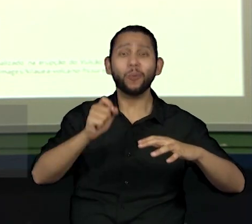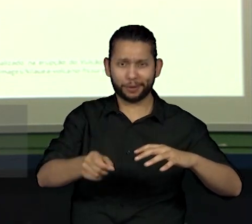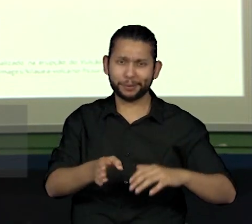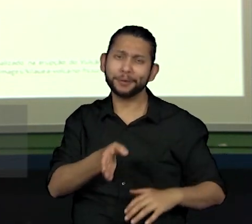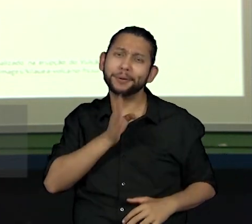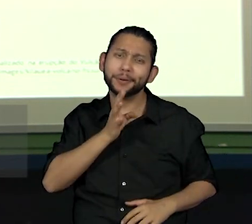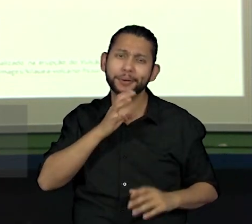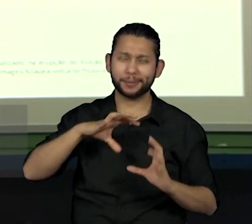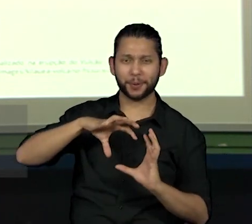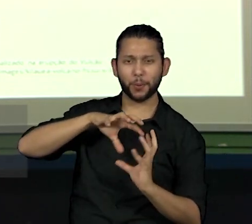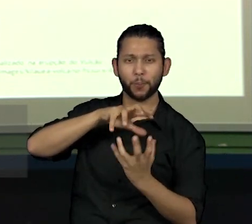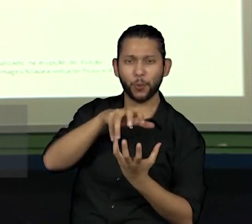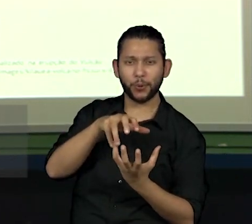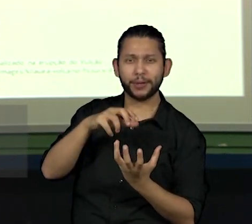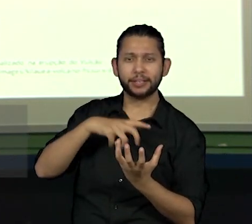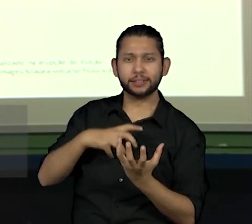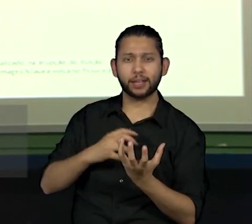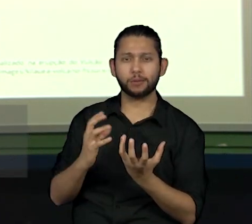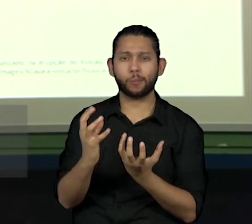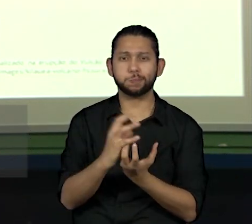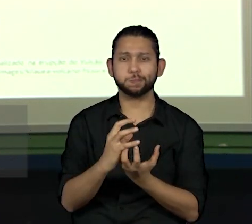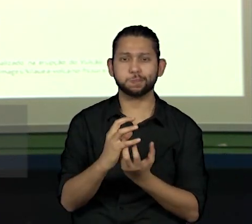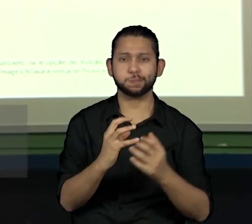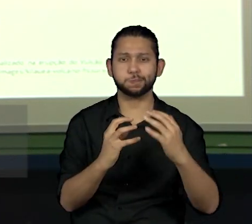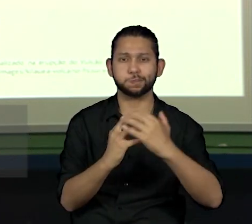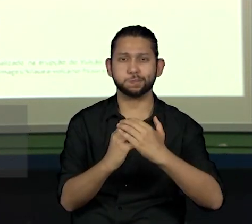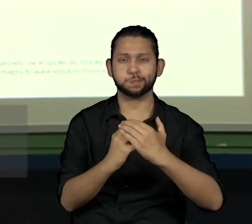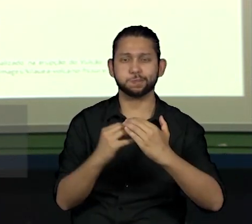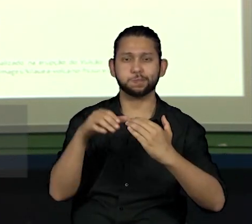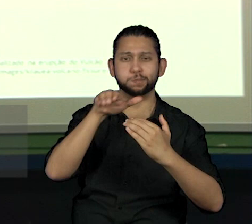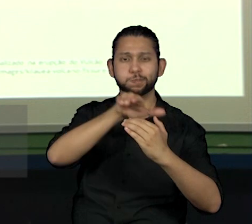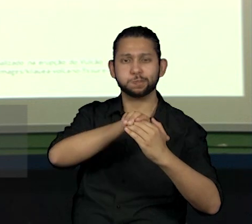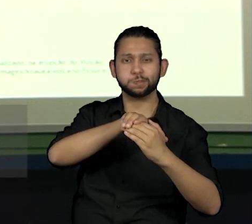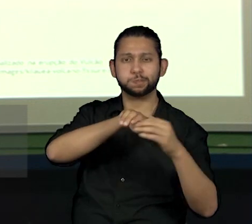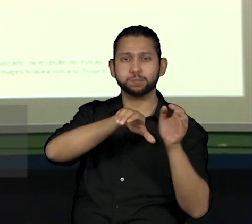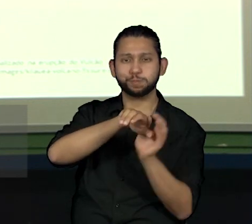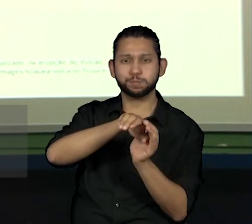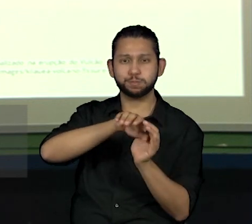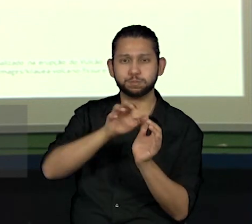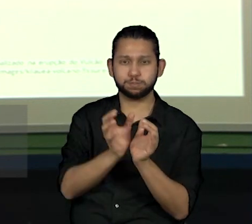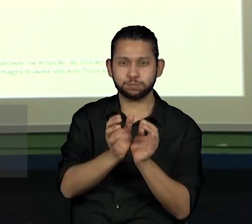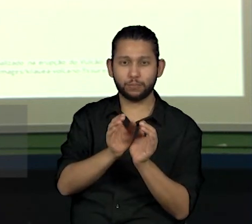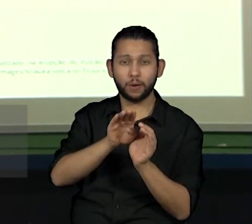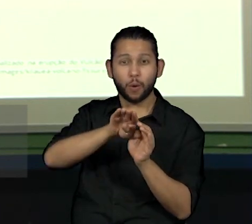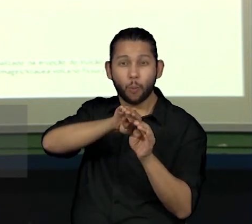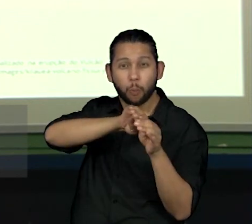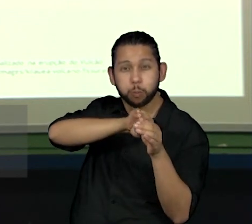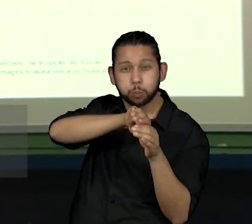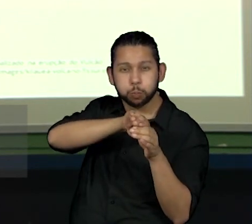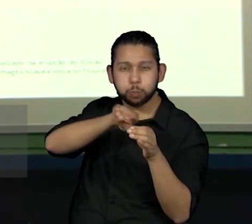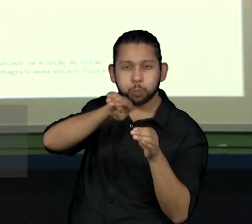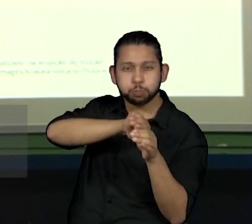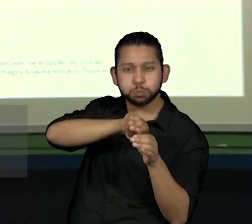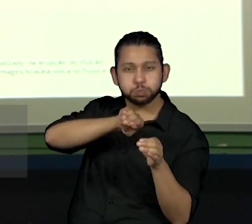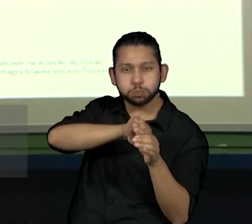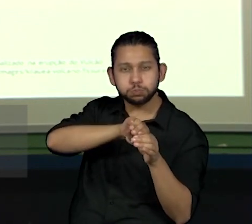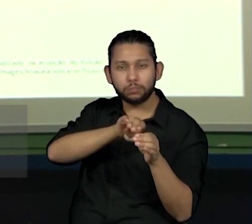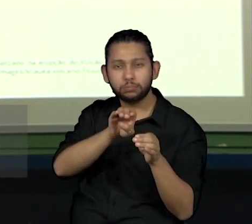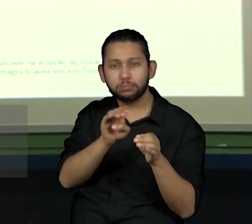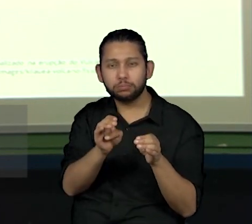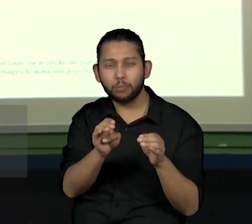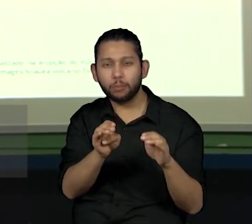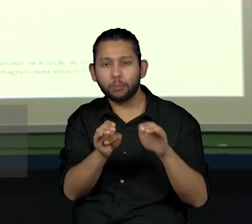tectônicas, né, que são gigantes placas tectônicas que estão em todo o planeta, né? Você já deve ter estudado aí no